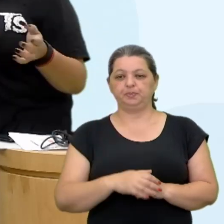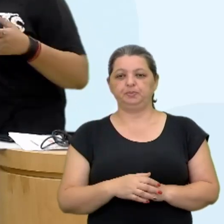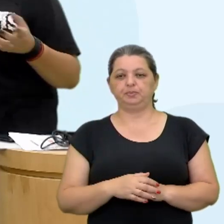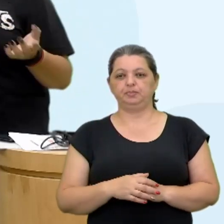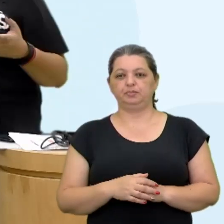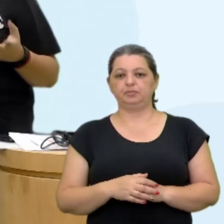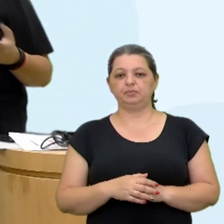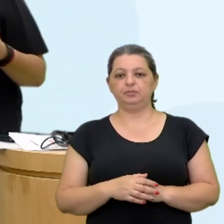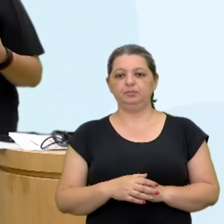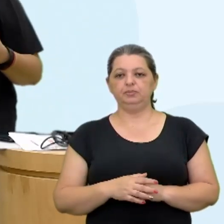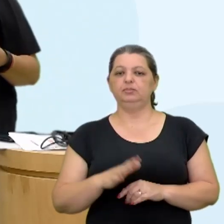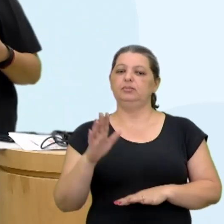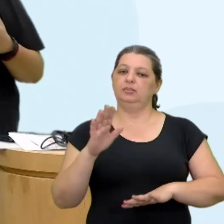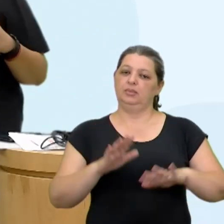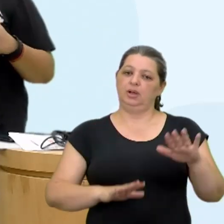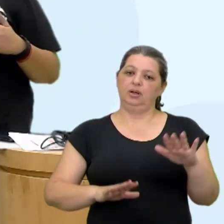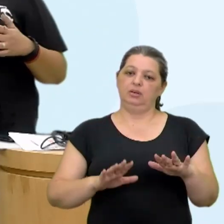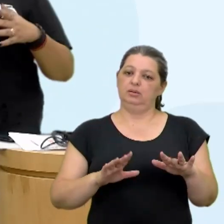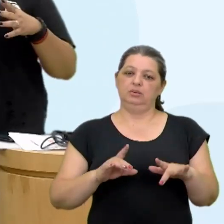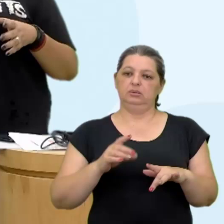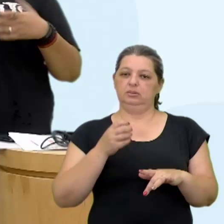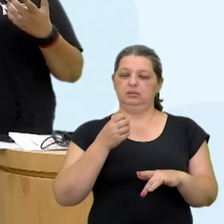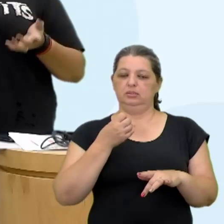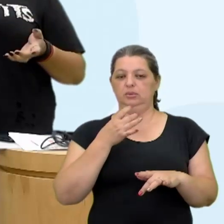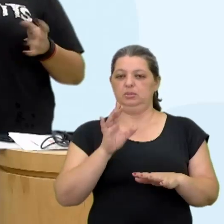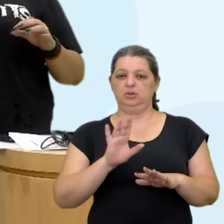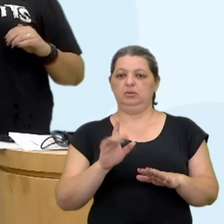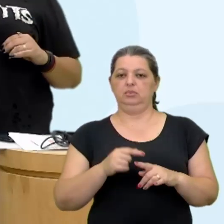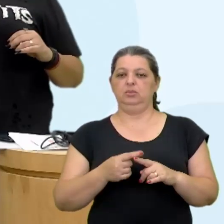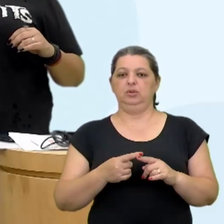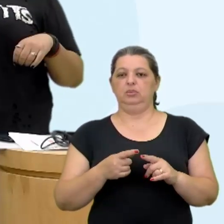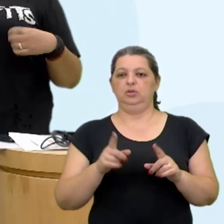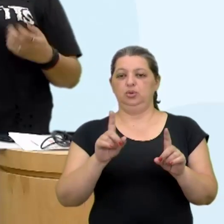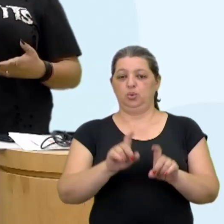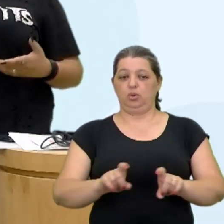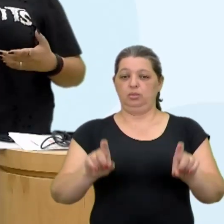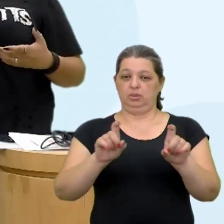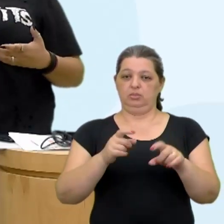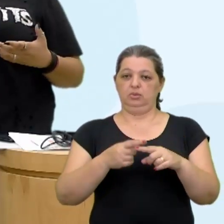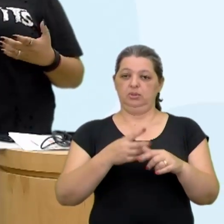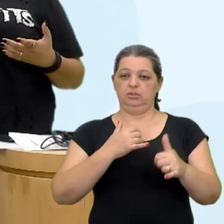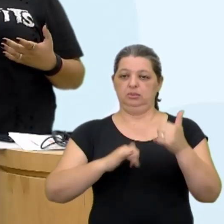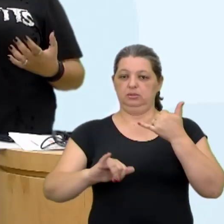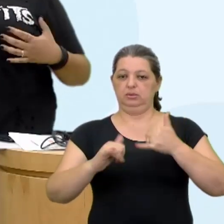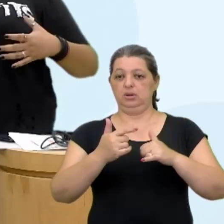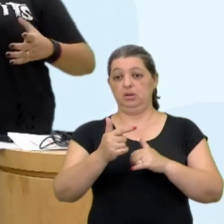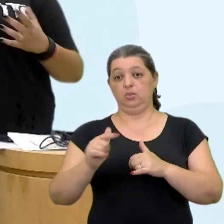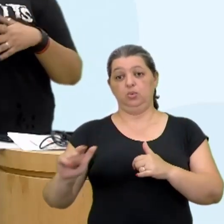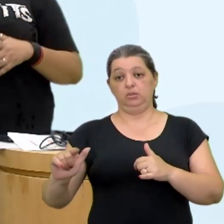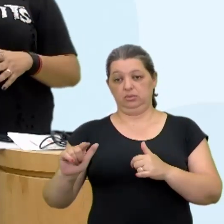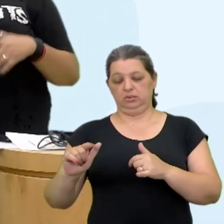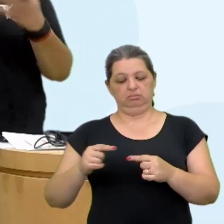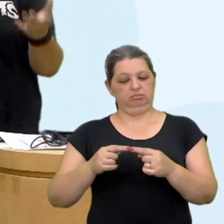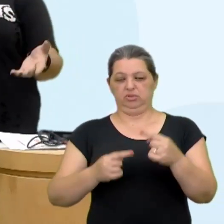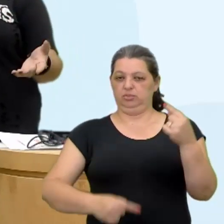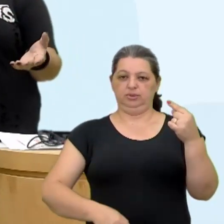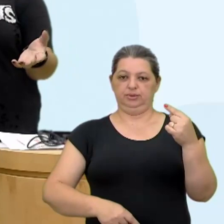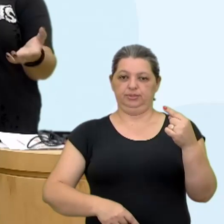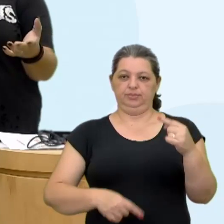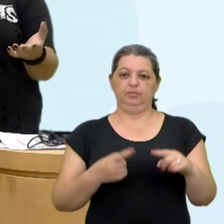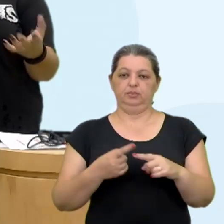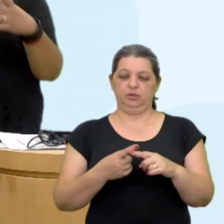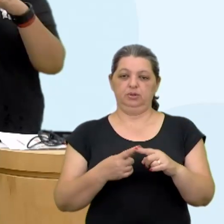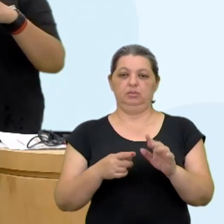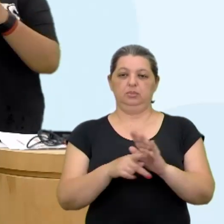Não é ideal que você justamente plugue desse daí o computador, porque a corrente do computador é outra, e justamente o